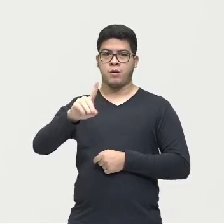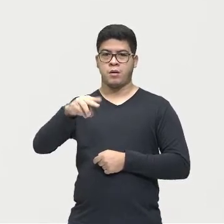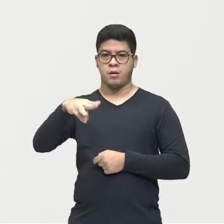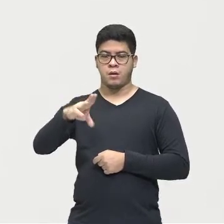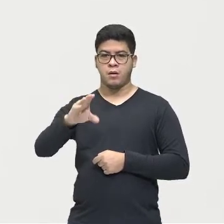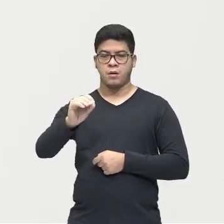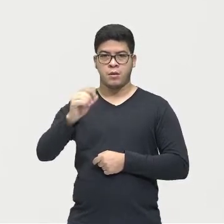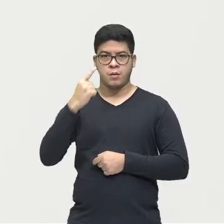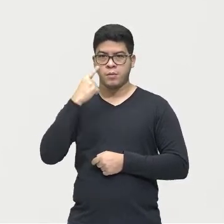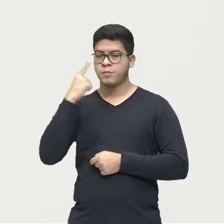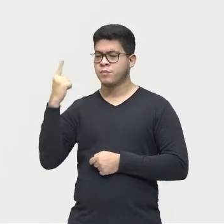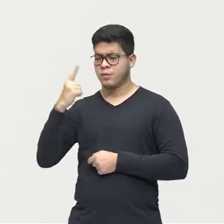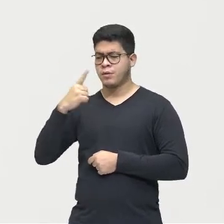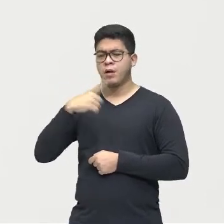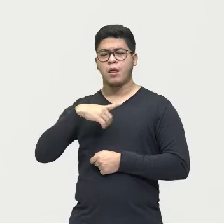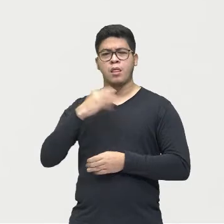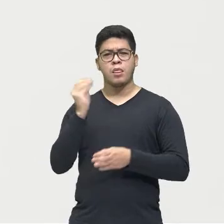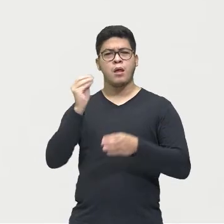em si.